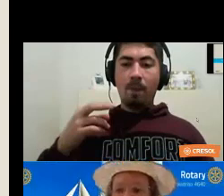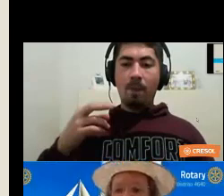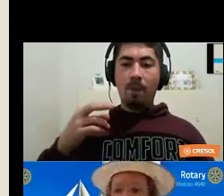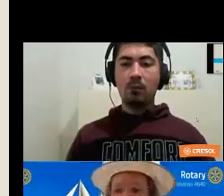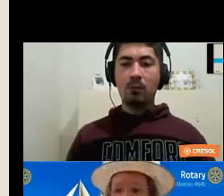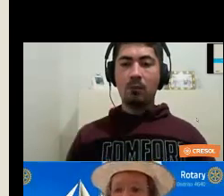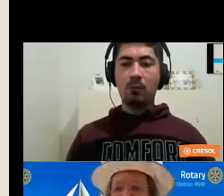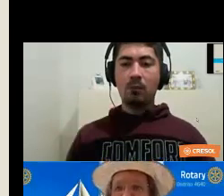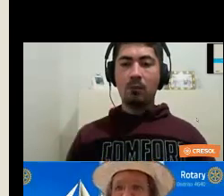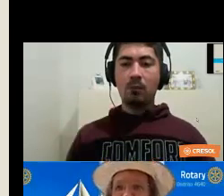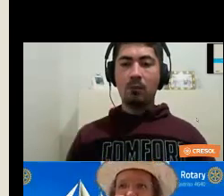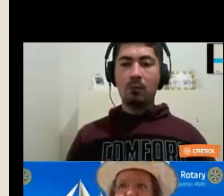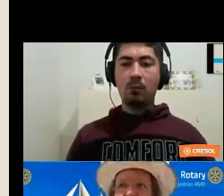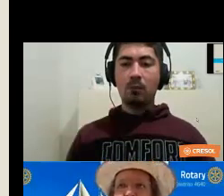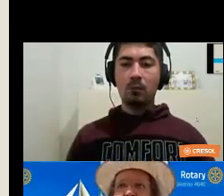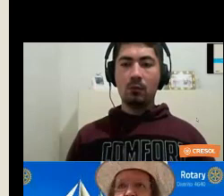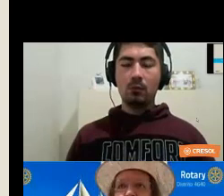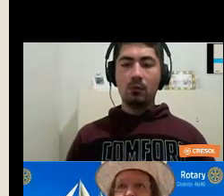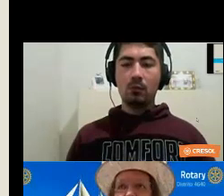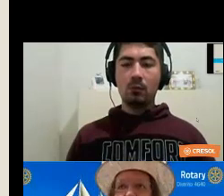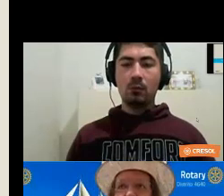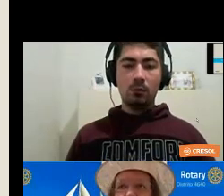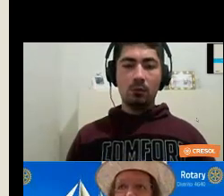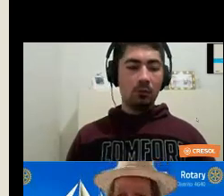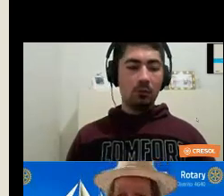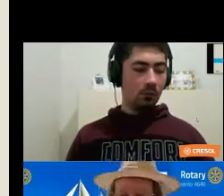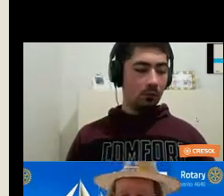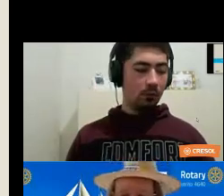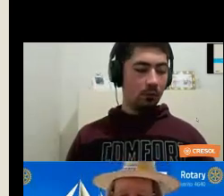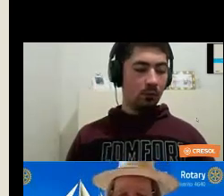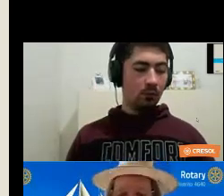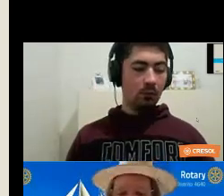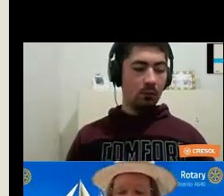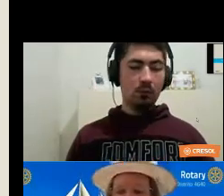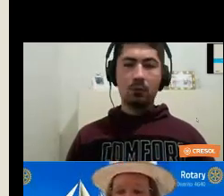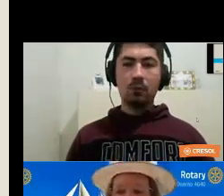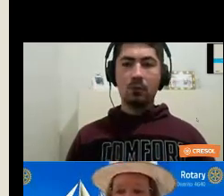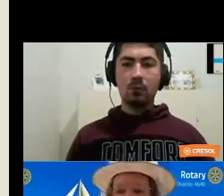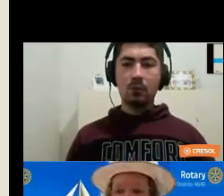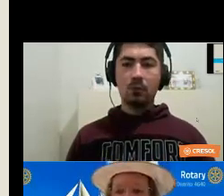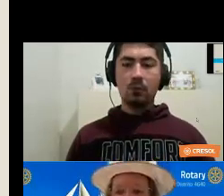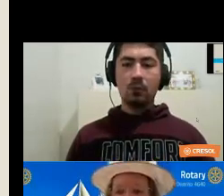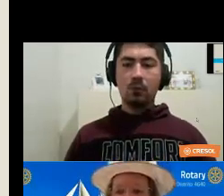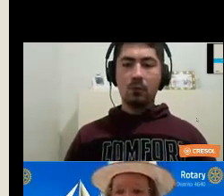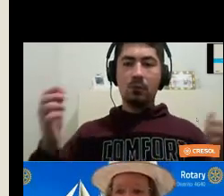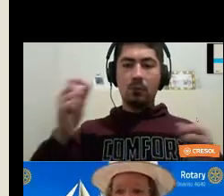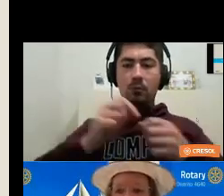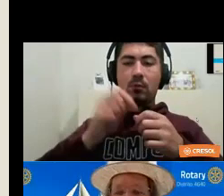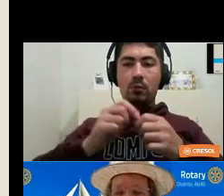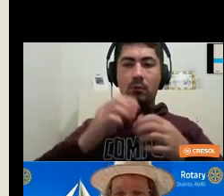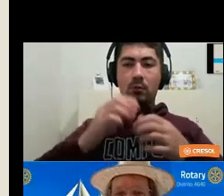No desejo de cada clube fazer seus projetos. Então, quando você tem uma estrutura por trás